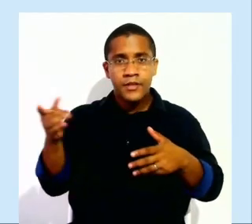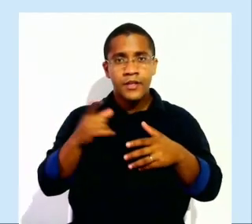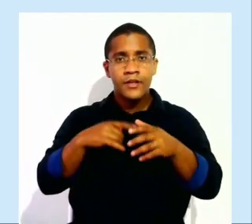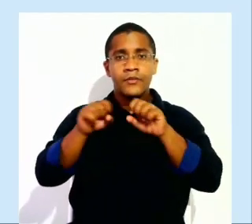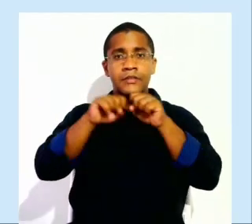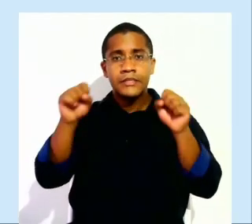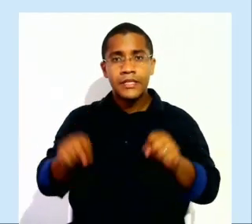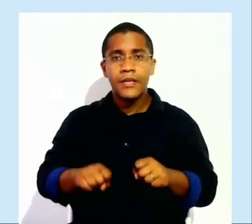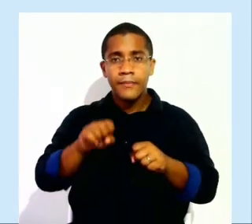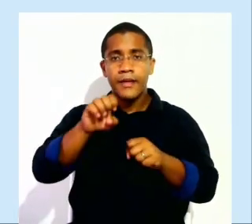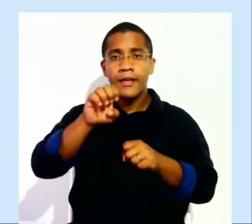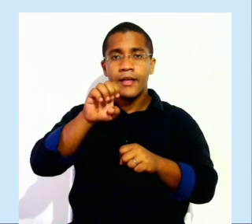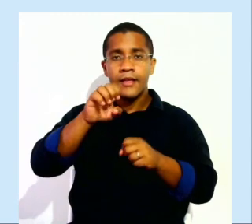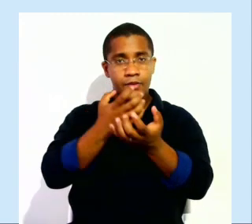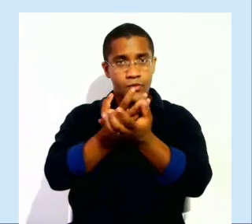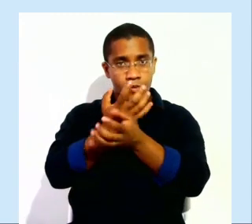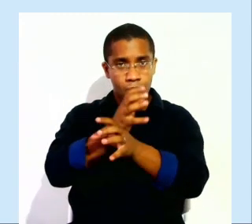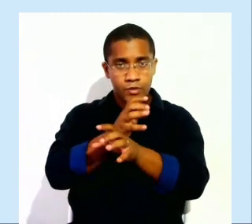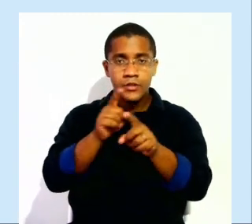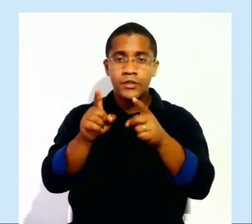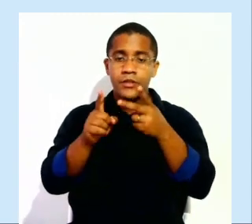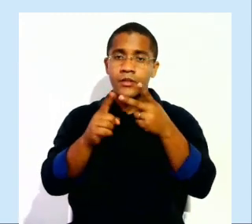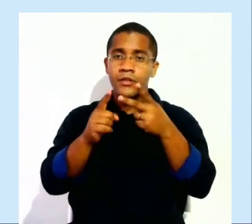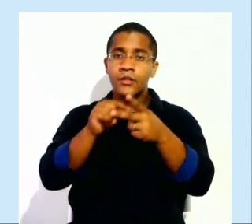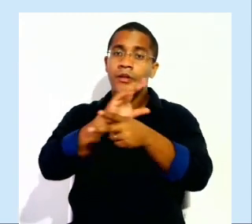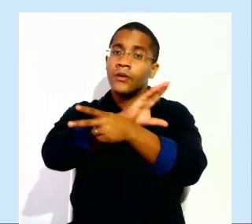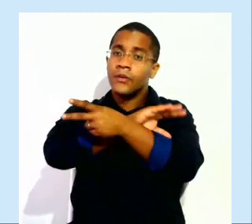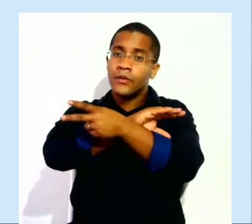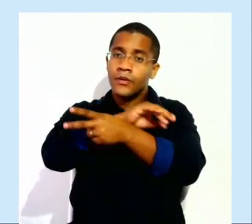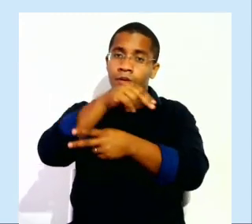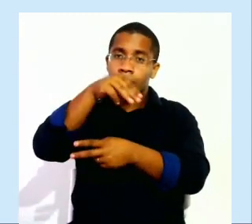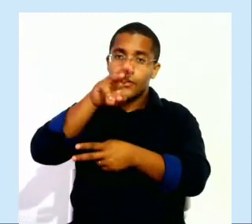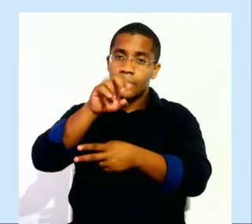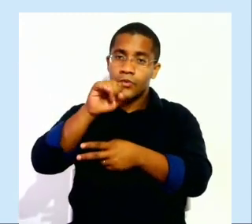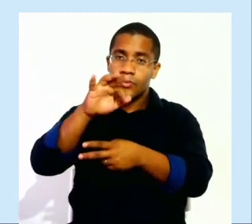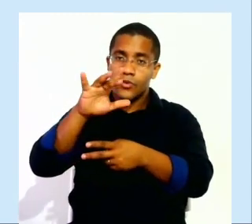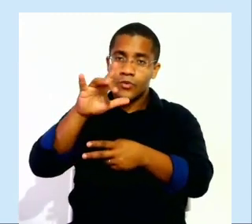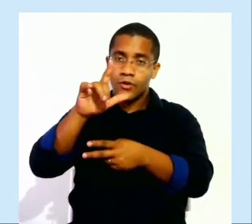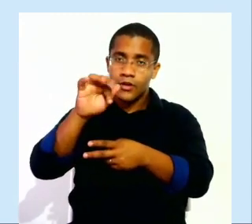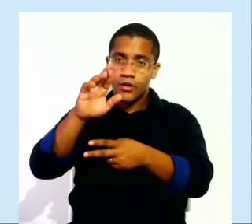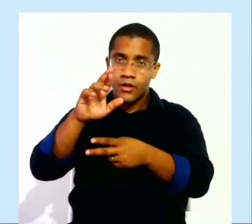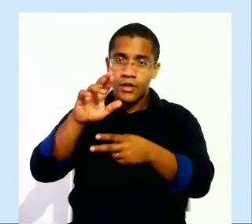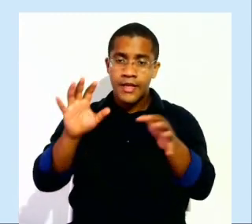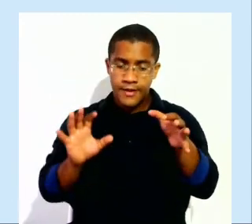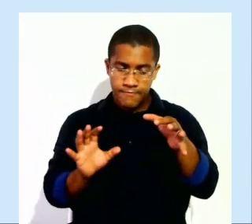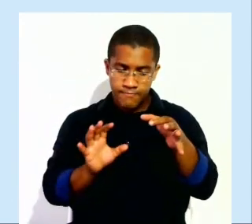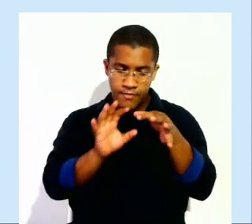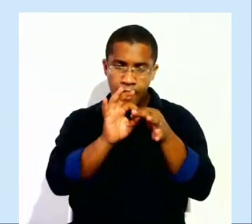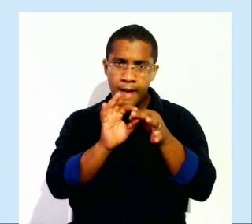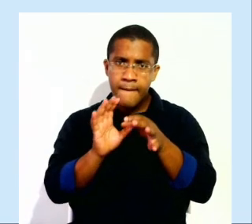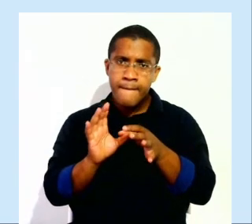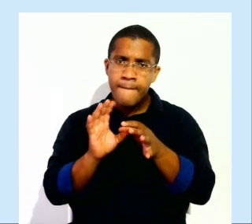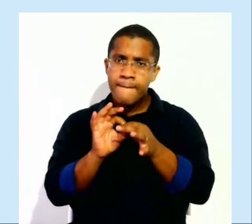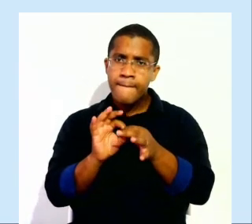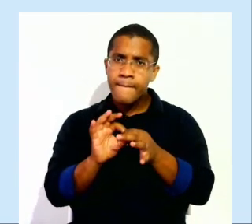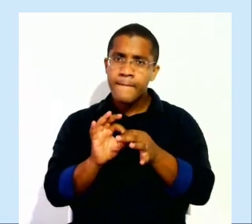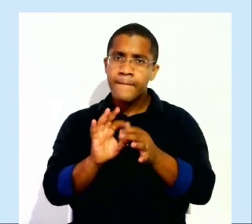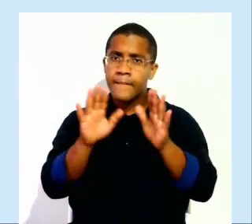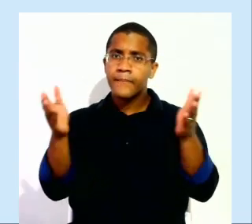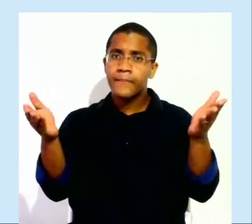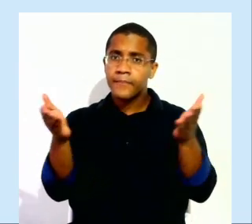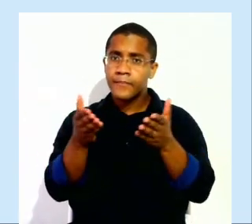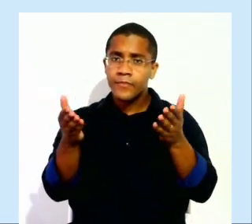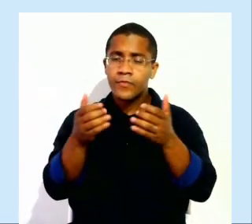falei para vocês sobre o sistema esquelético e o sistema muscular e suas funções. Um está interligado ao